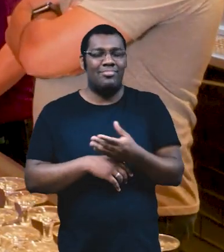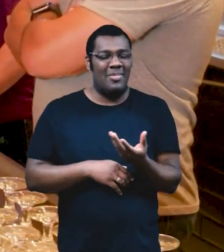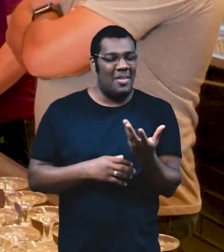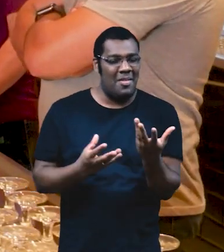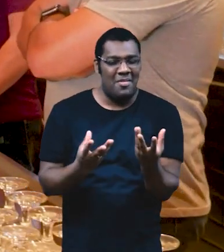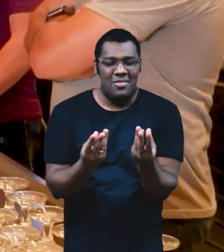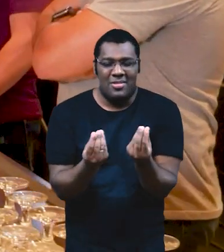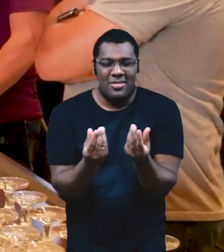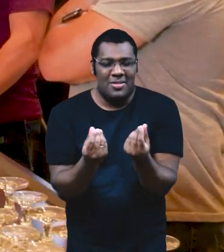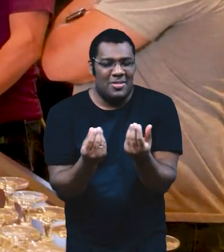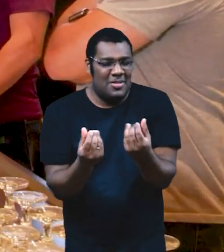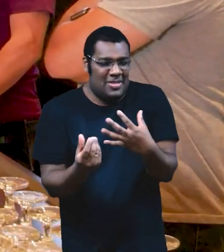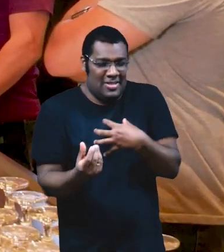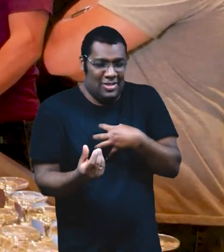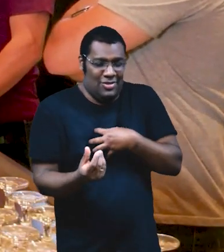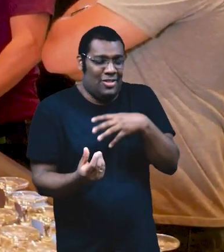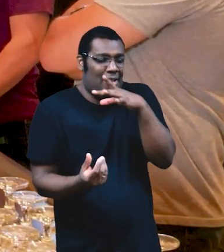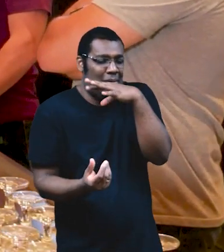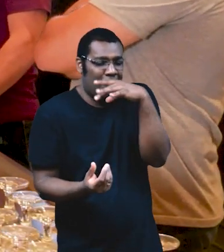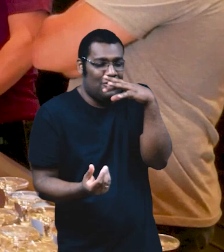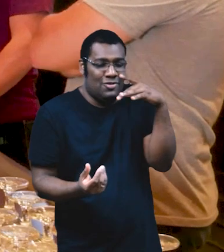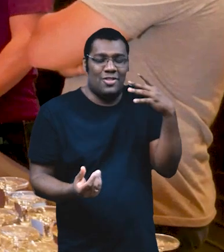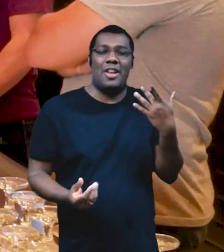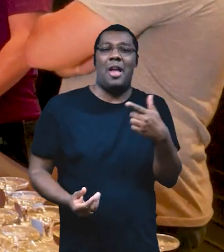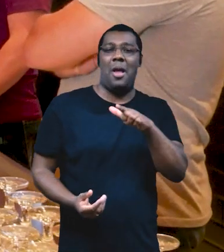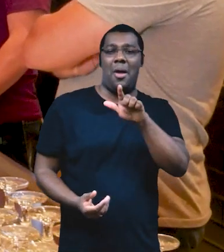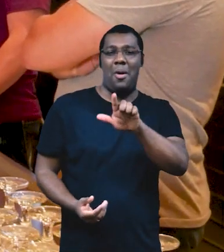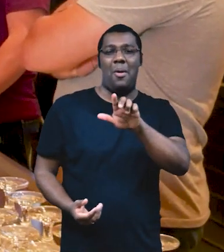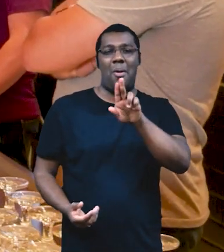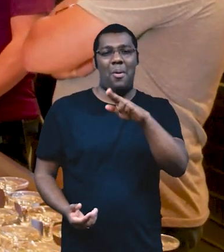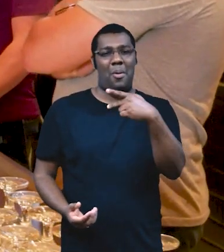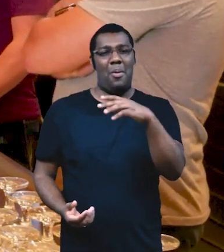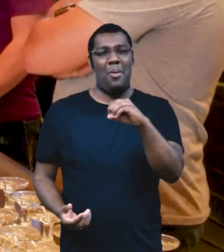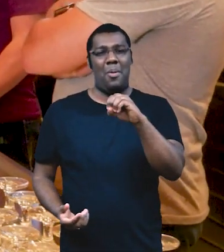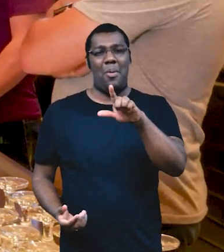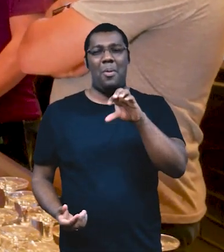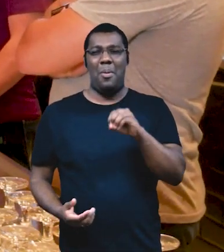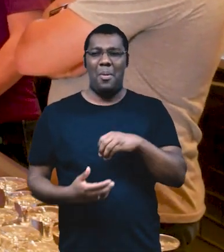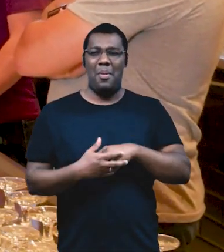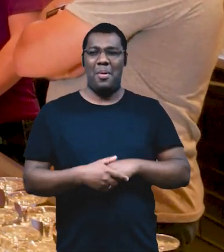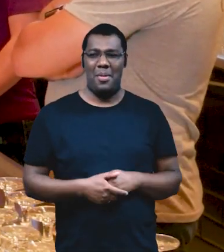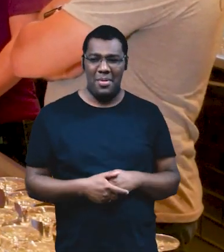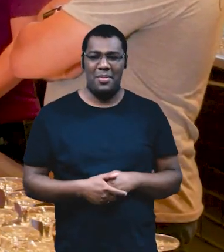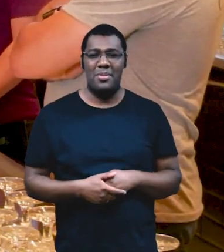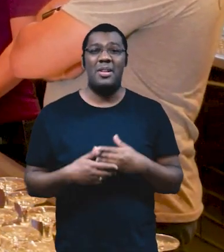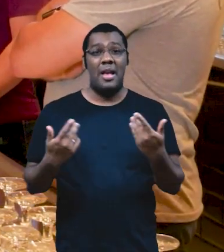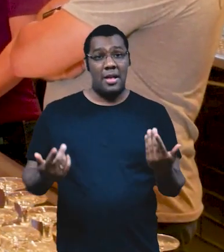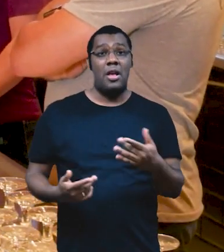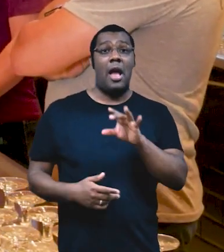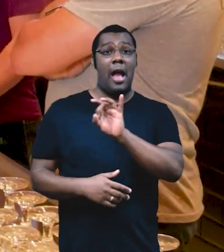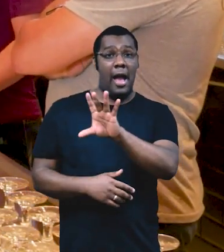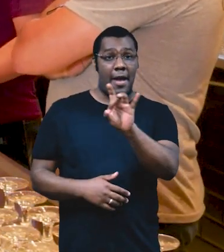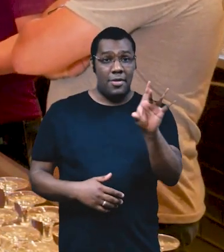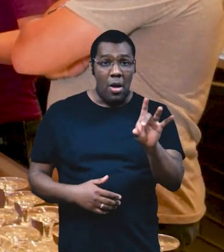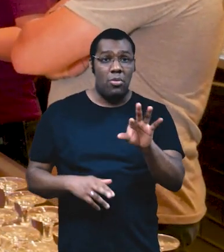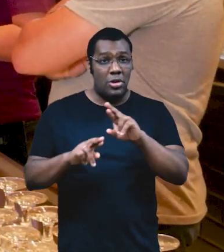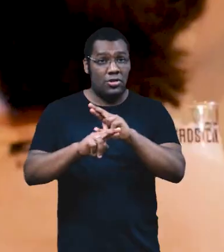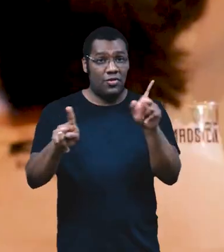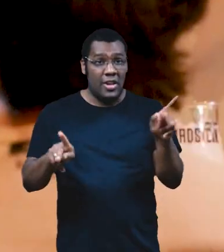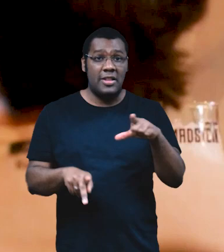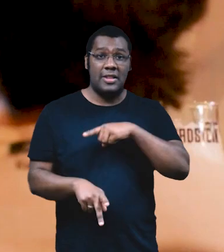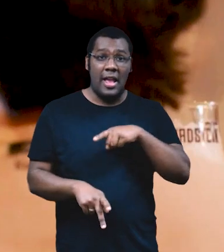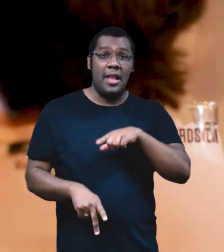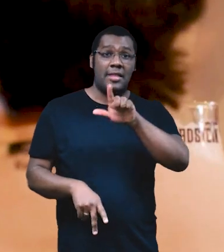que ele falou, obviamente muda de uma espécie para outra. Vamos supor, uma espécie que é americana, ele trouxe o Cascade plantado aqui